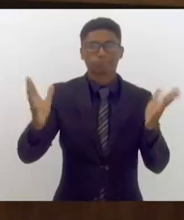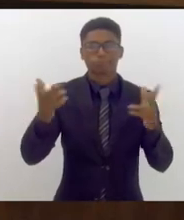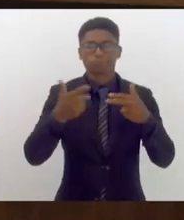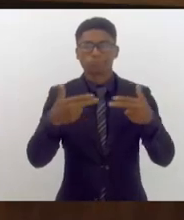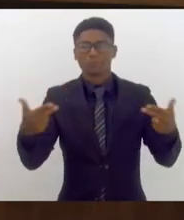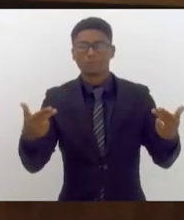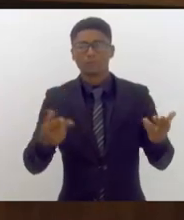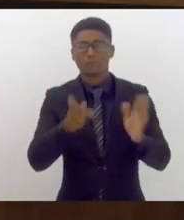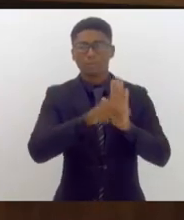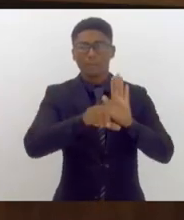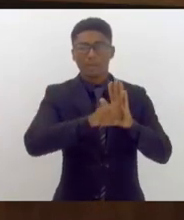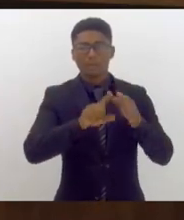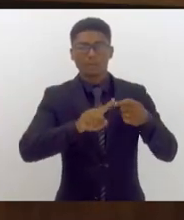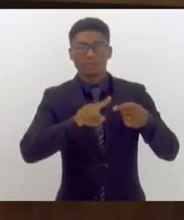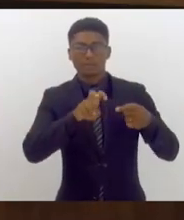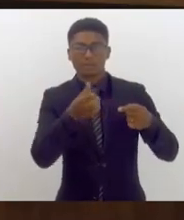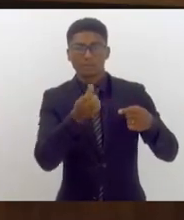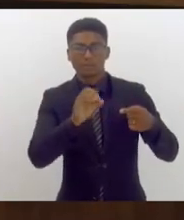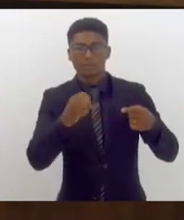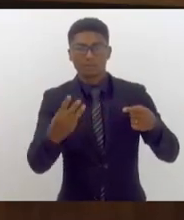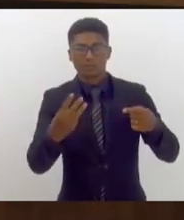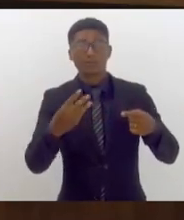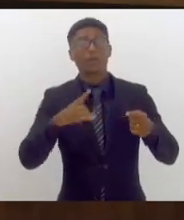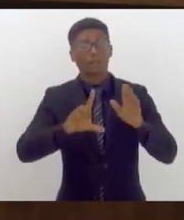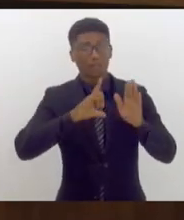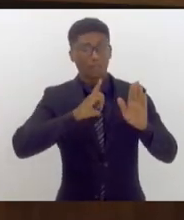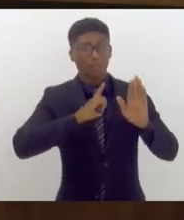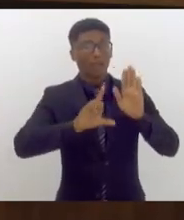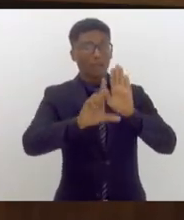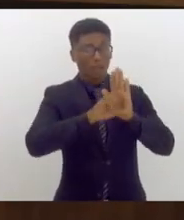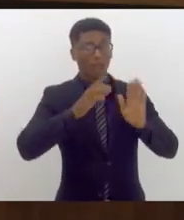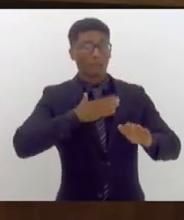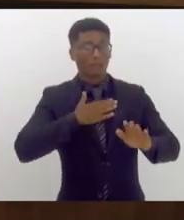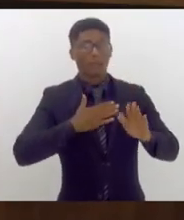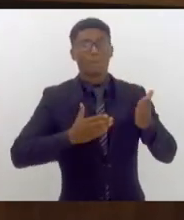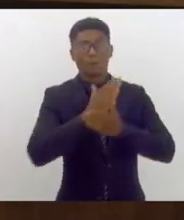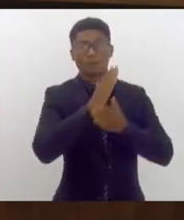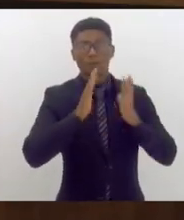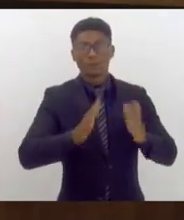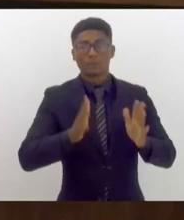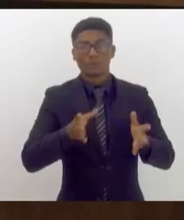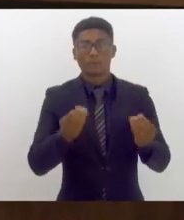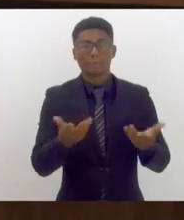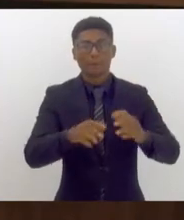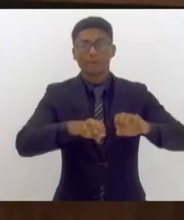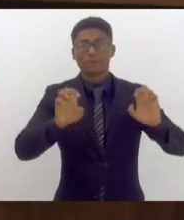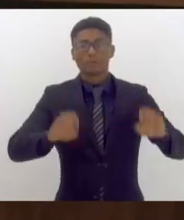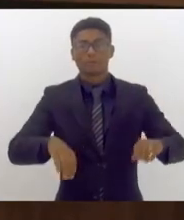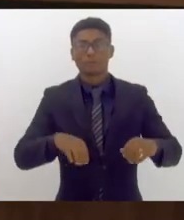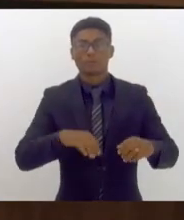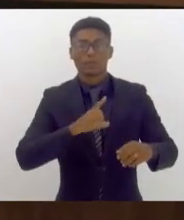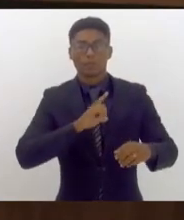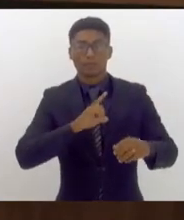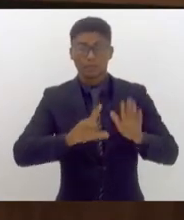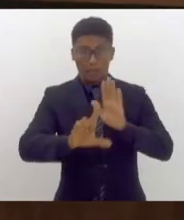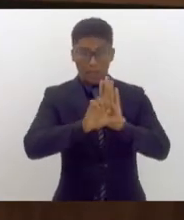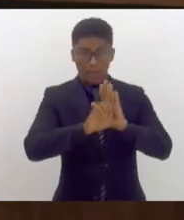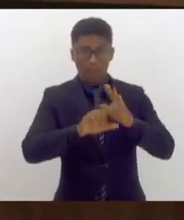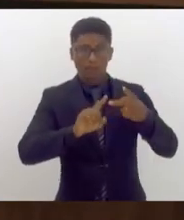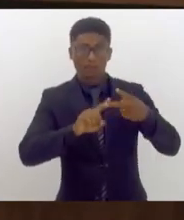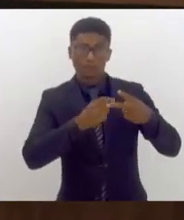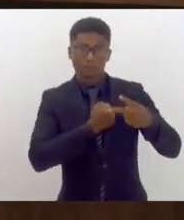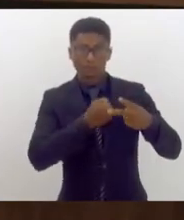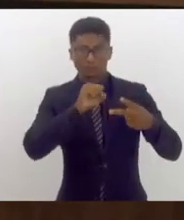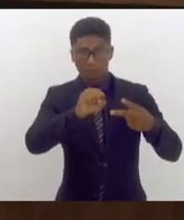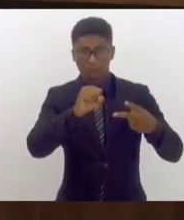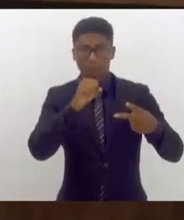Nós temos já uma lei da minha autoria aqui aprovada, que é para implementar exatamente essa infraestrutura, que é a Lei 8148,